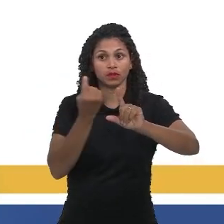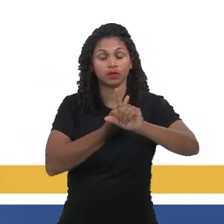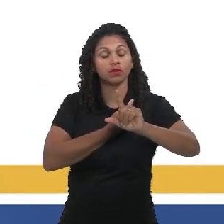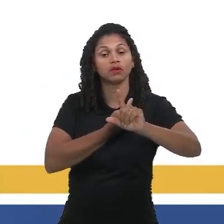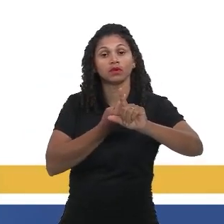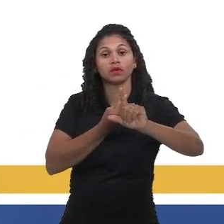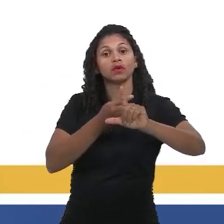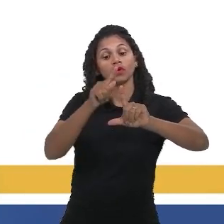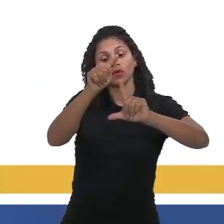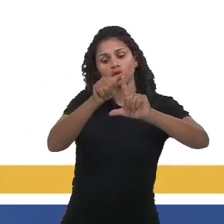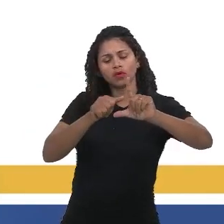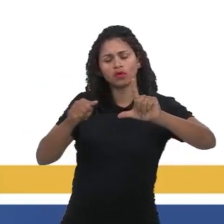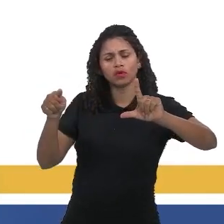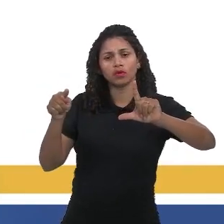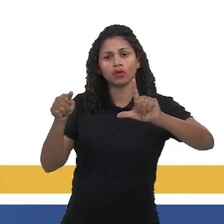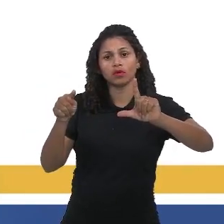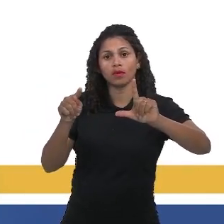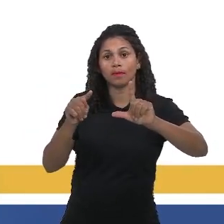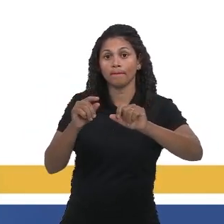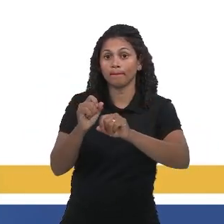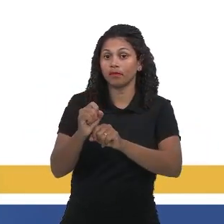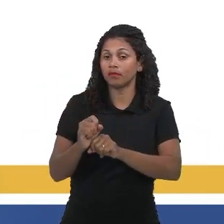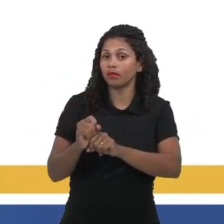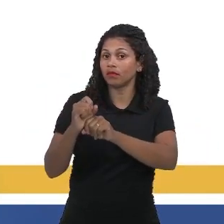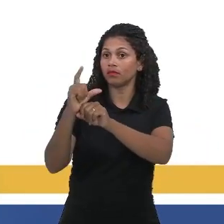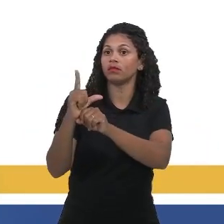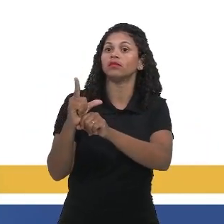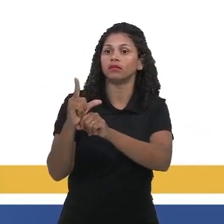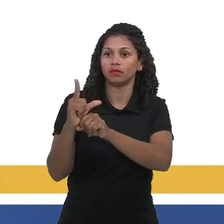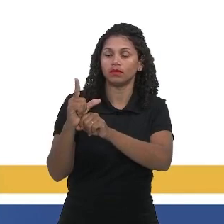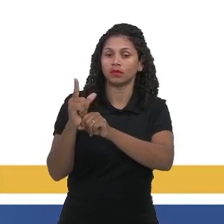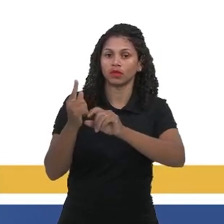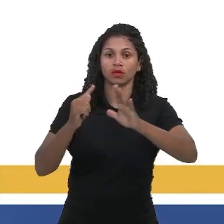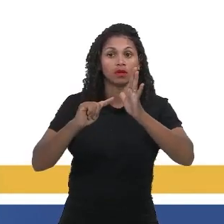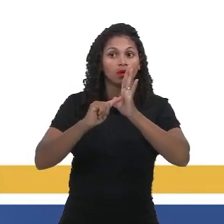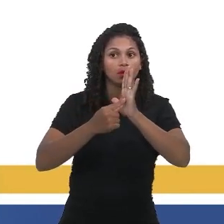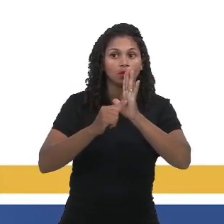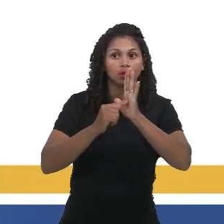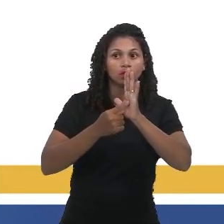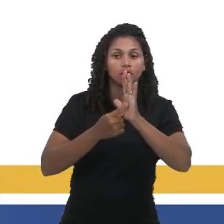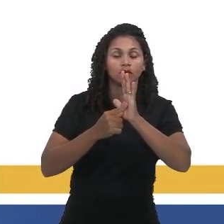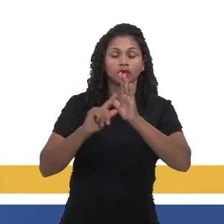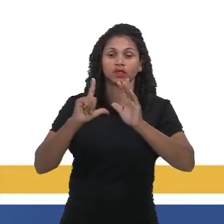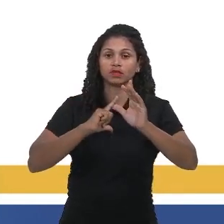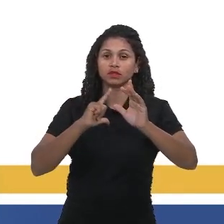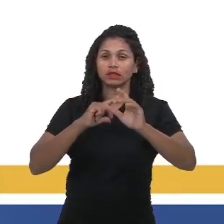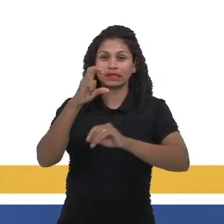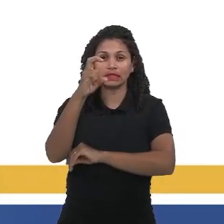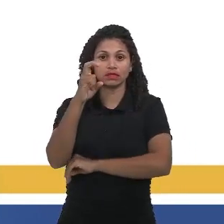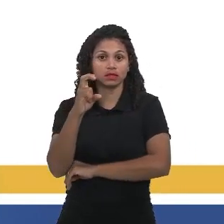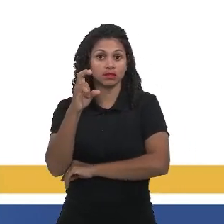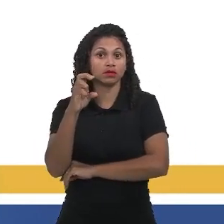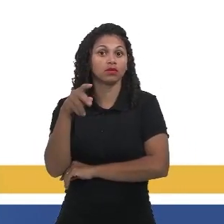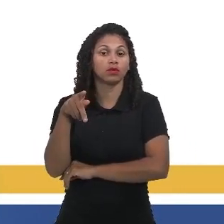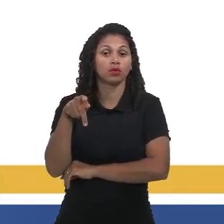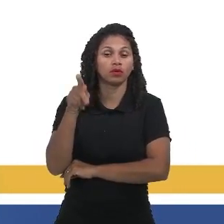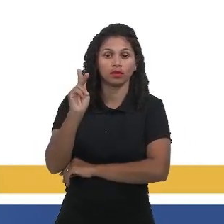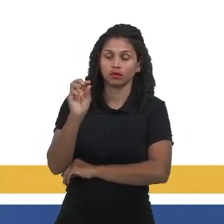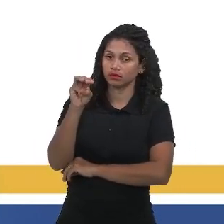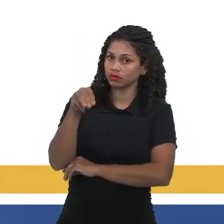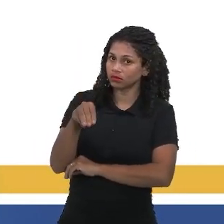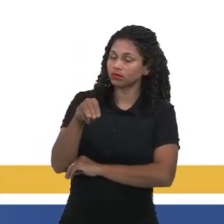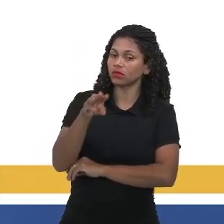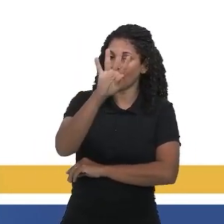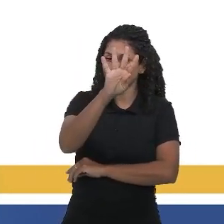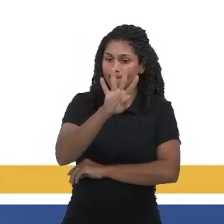maior que é unidade em quilômetro ou seja para cada quilômetro para cada ponto de unidade nós temos 5 km de escala tá bom a escala